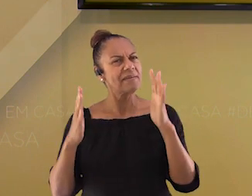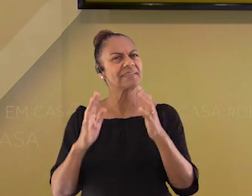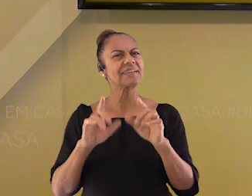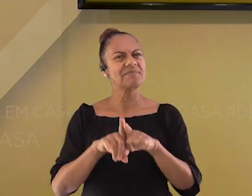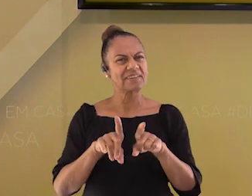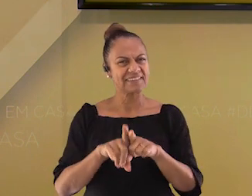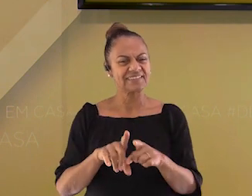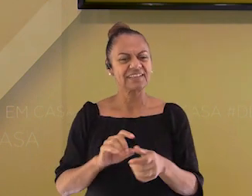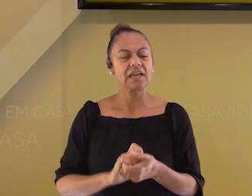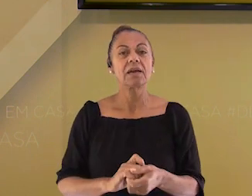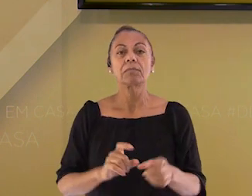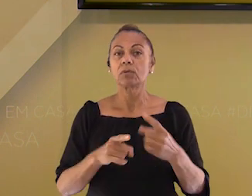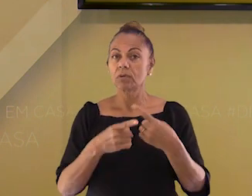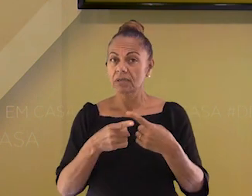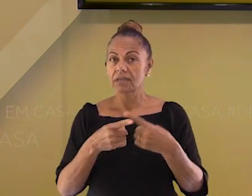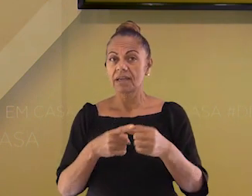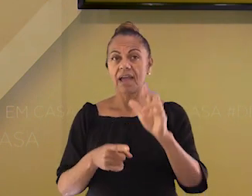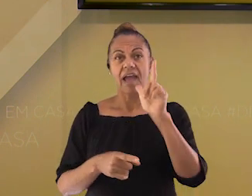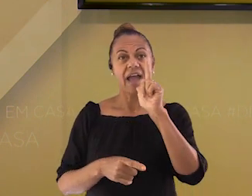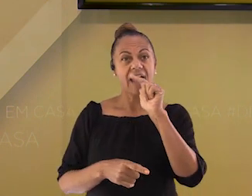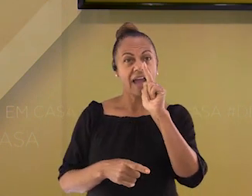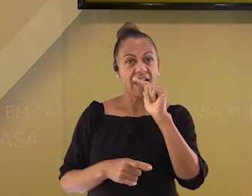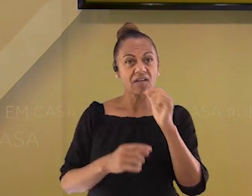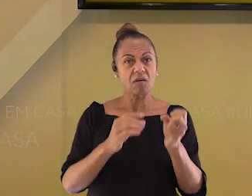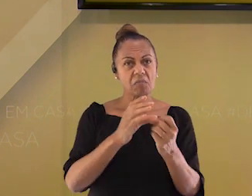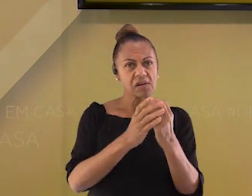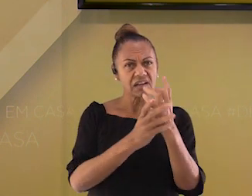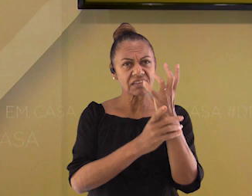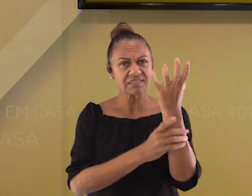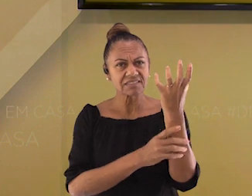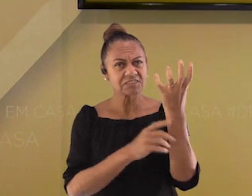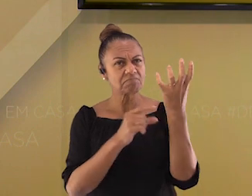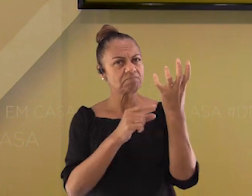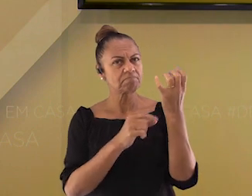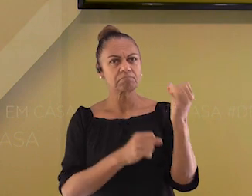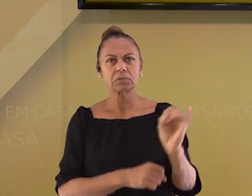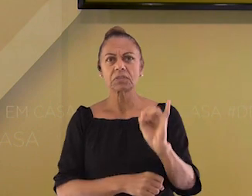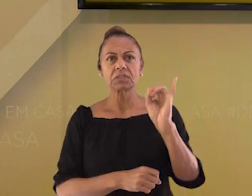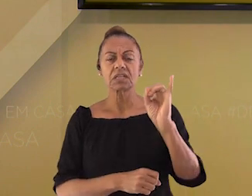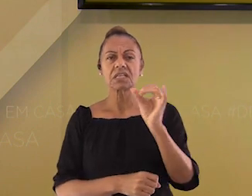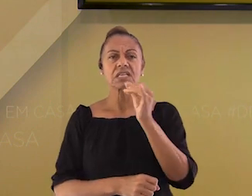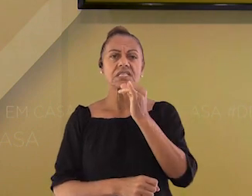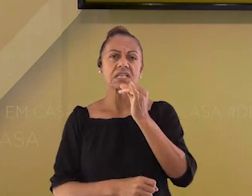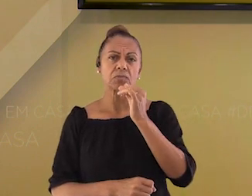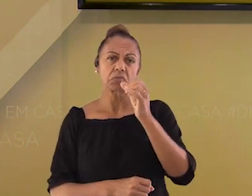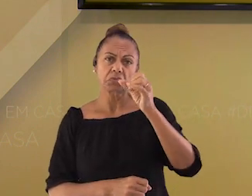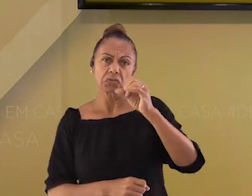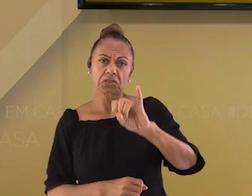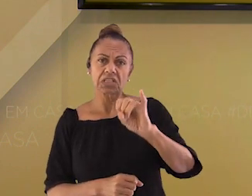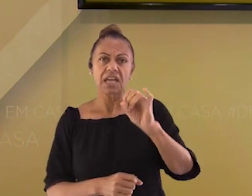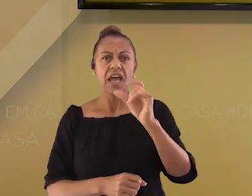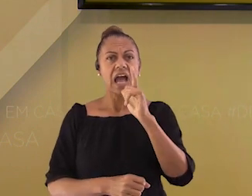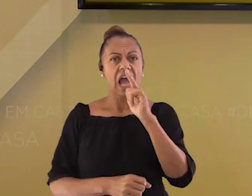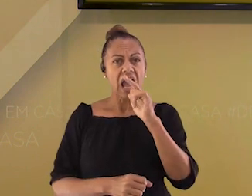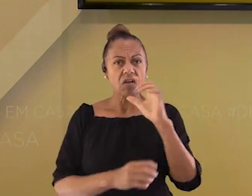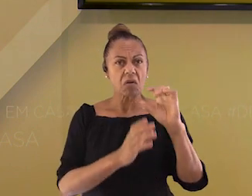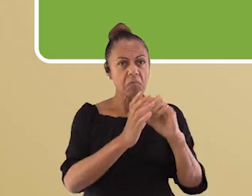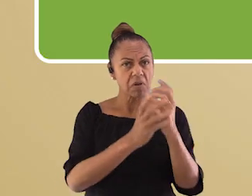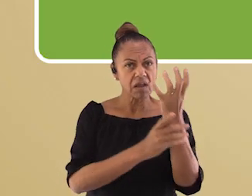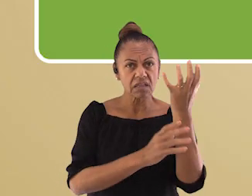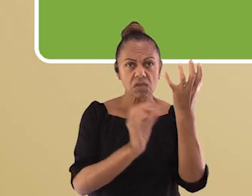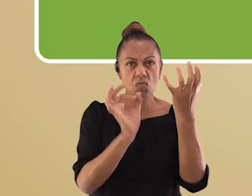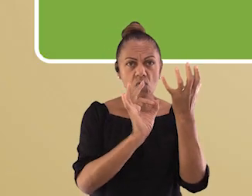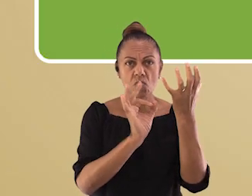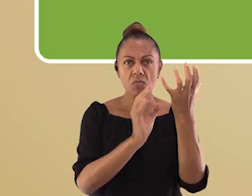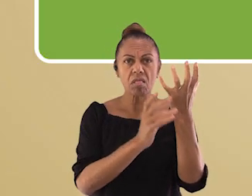A água é muito importante para as plantas. Se não houvesse água, a planta morreria.